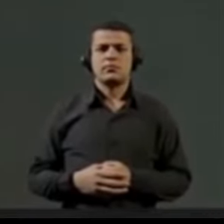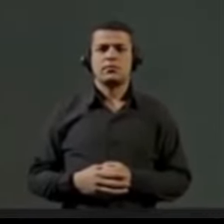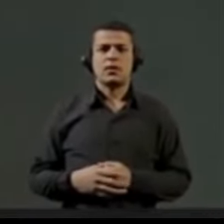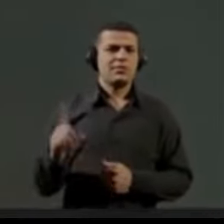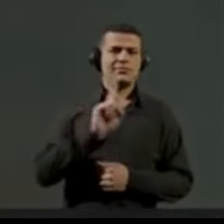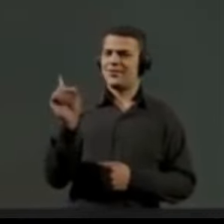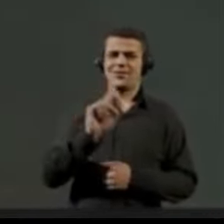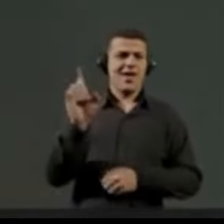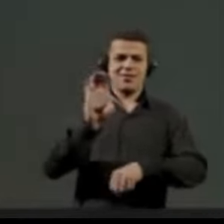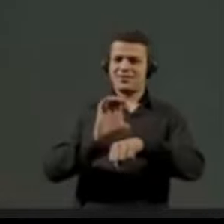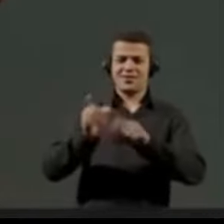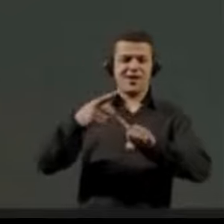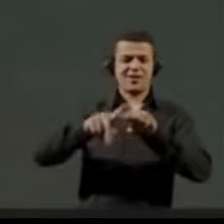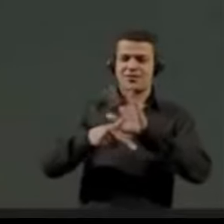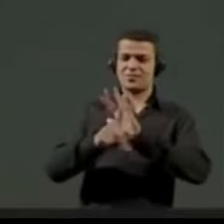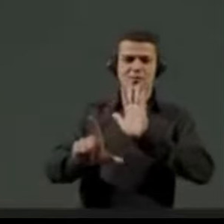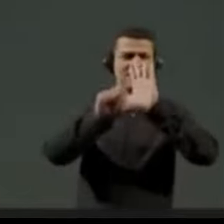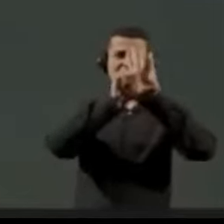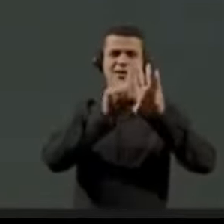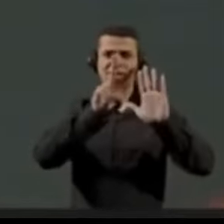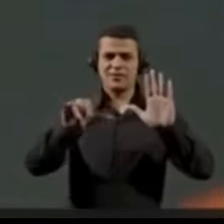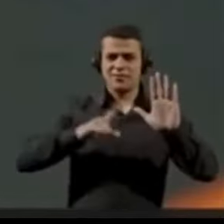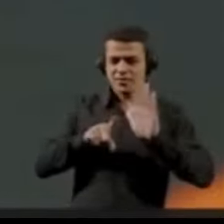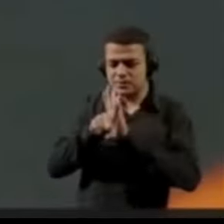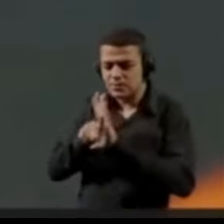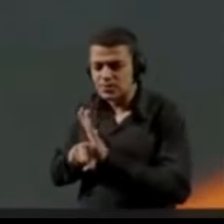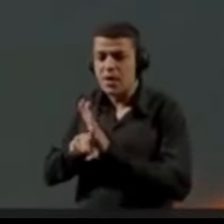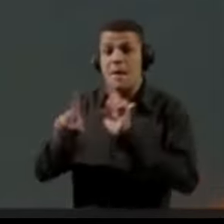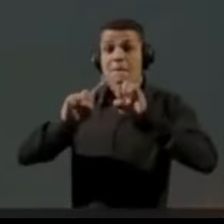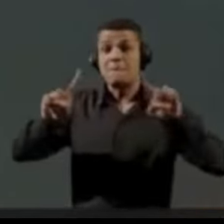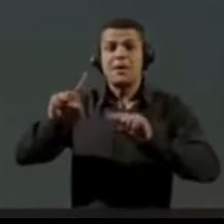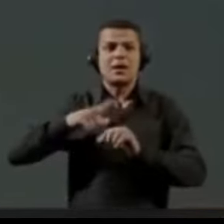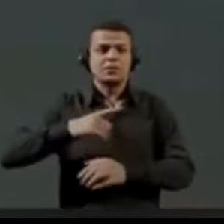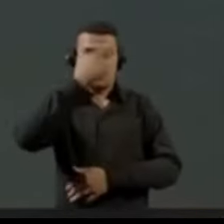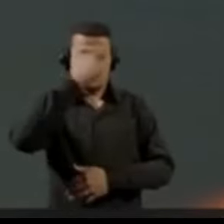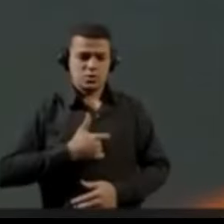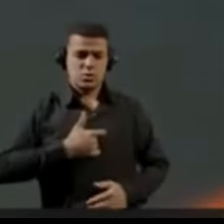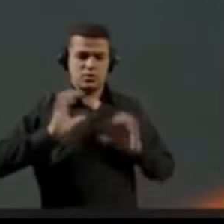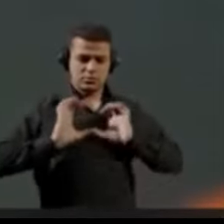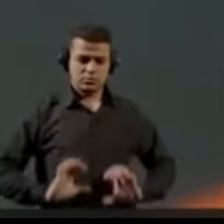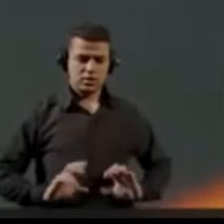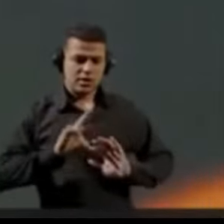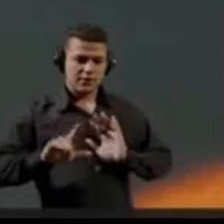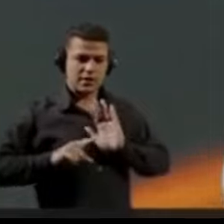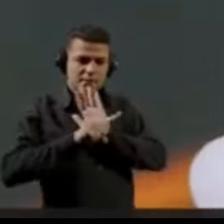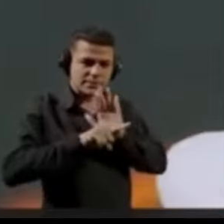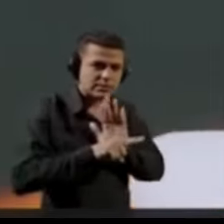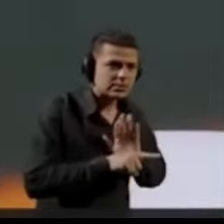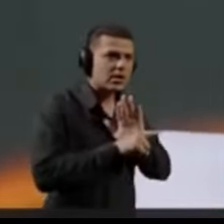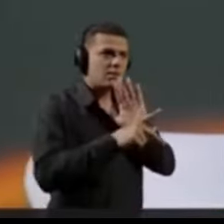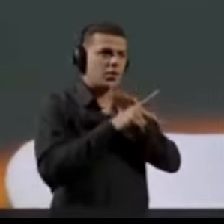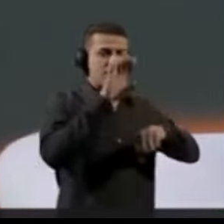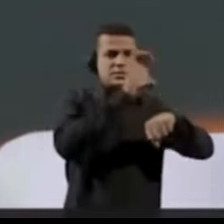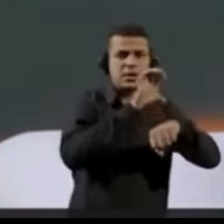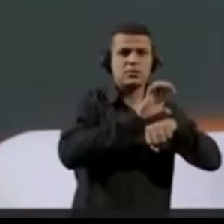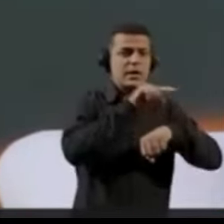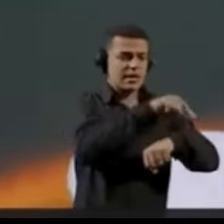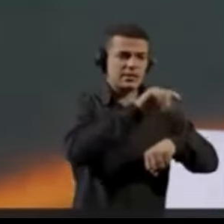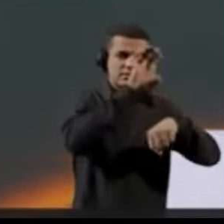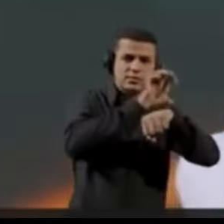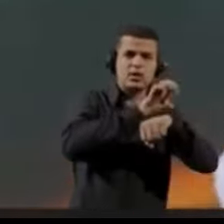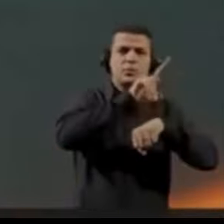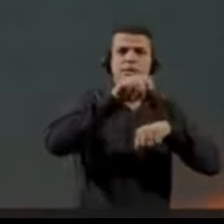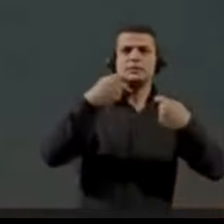Não é o Estado, por meio de lei, que deve fiscalizar o cidadão, mas é o cidadão que deve sempre fiscalizar o Estado e deve isso ao cidadão.